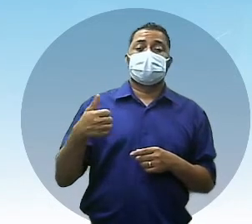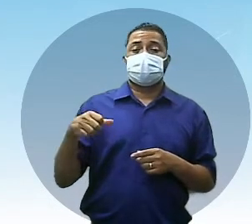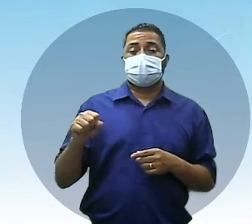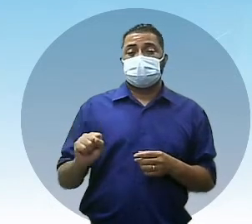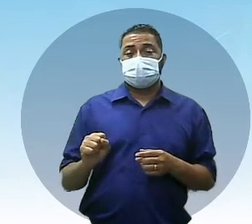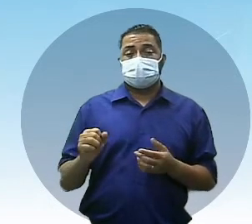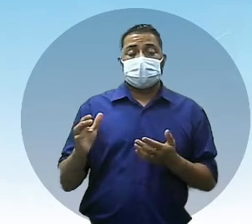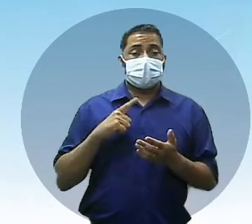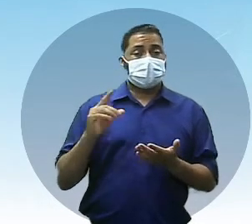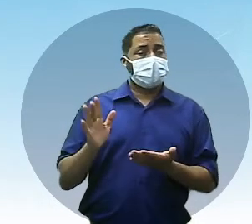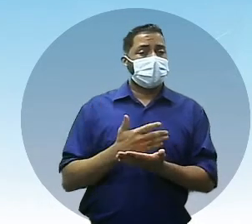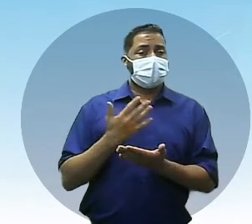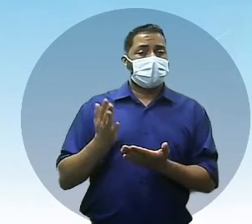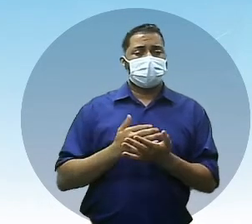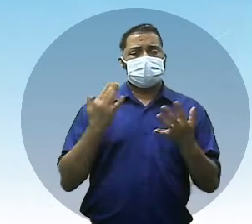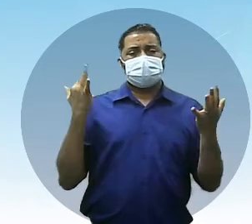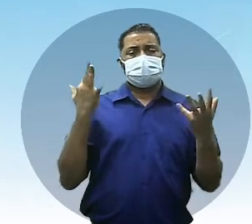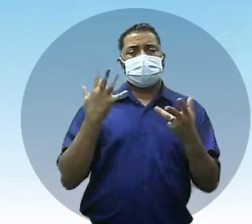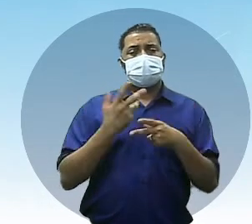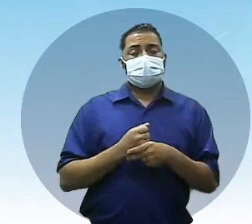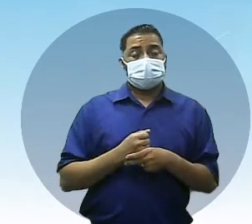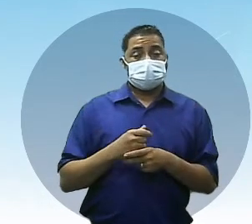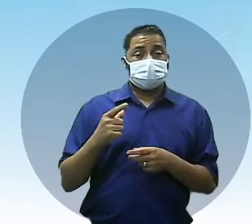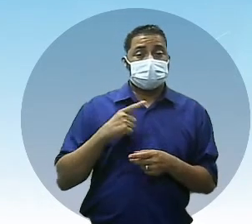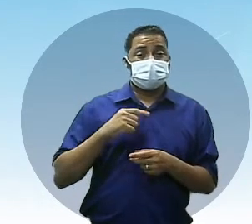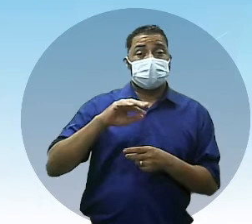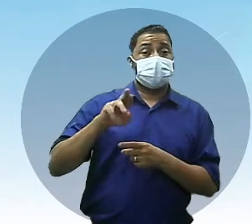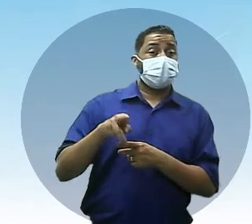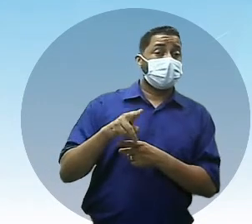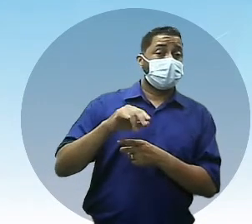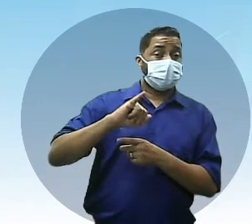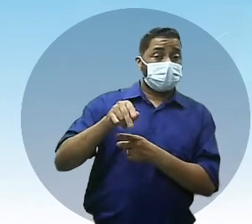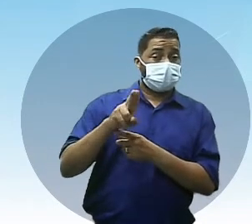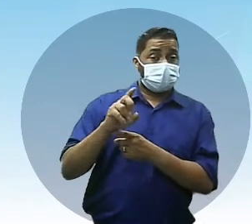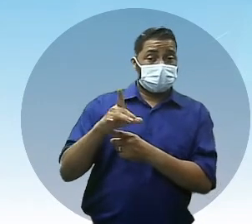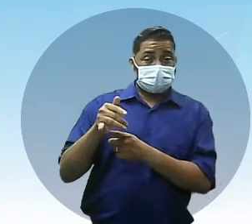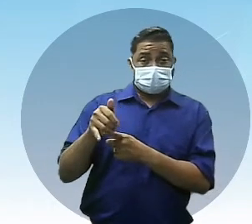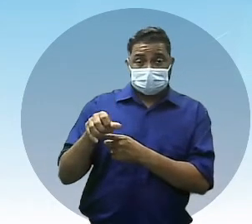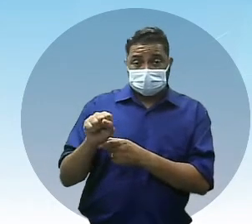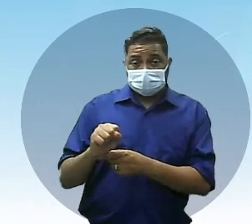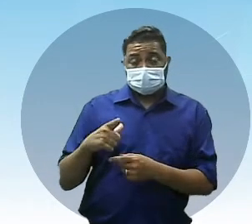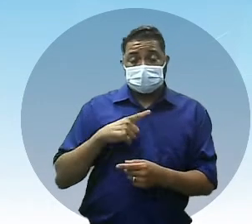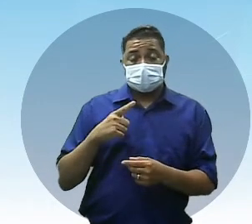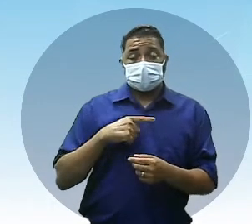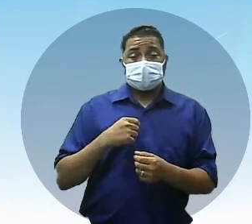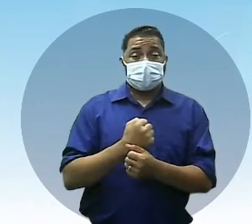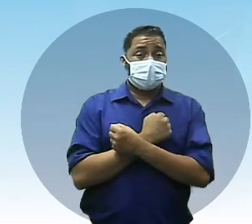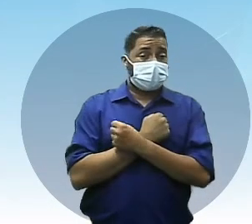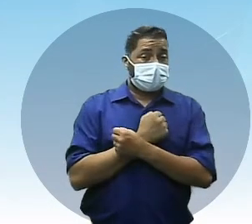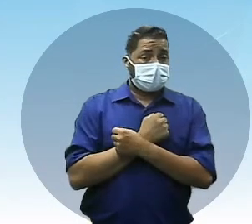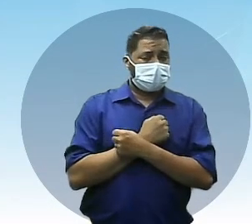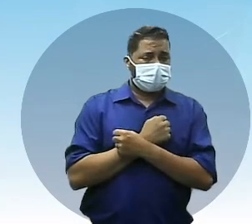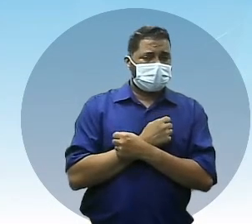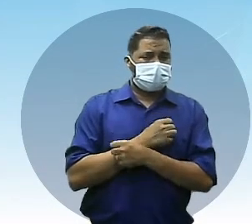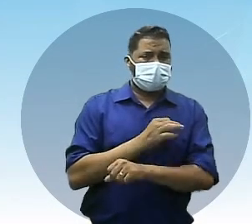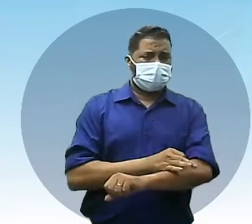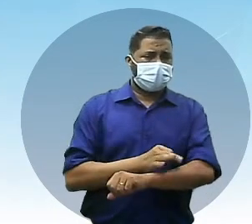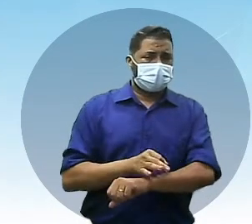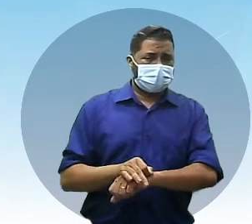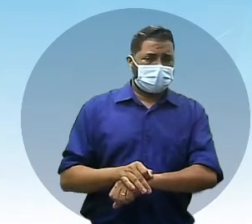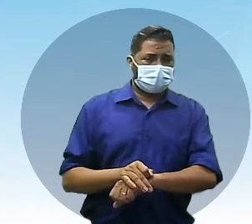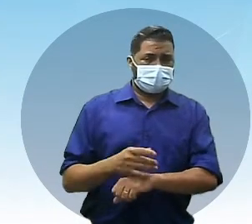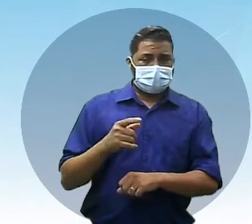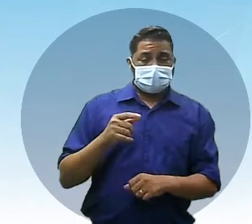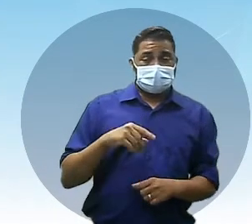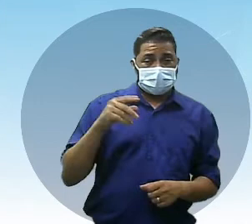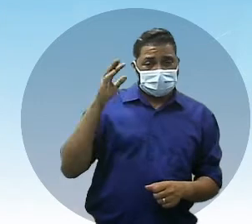Tem livros maravilhosos, ele tem um livro chamado Judas, tem outro que é O Abraço da Pantera, que são maravilhosos. Vocês sabem que Tio Pimpão e